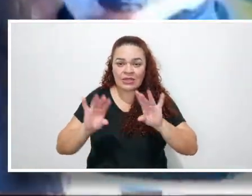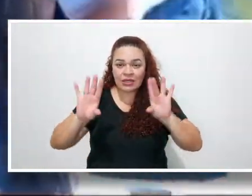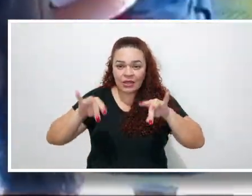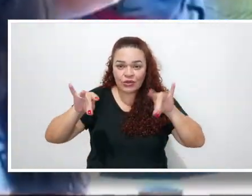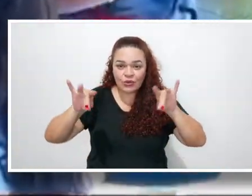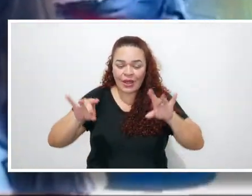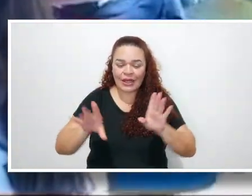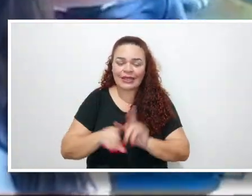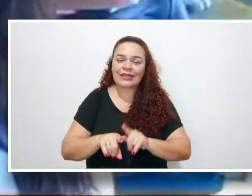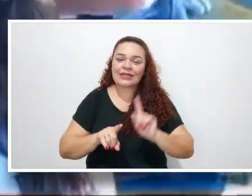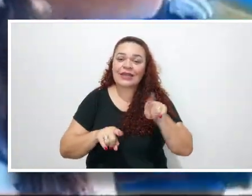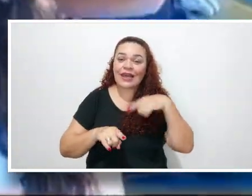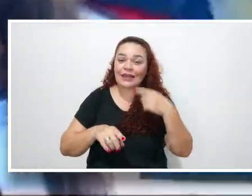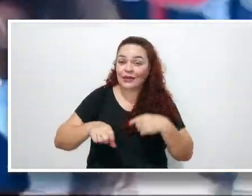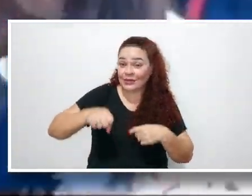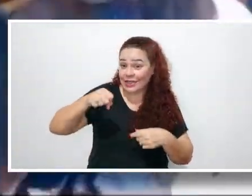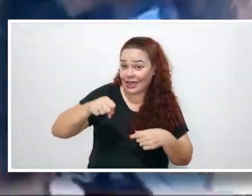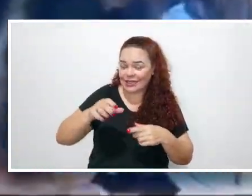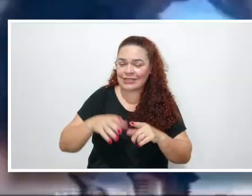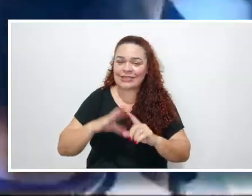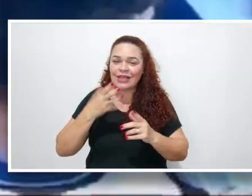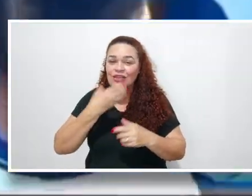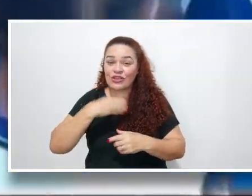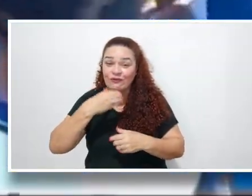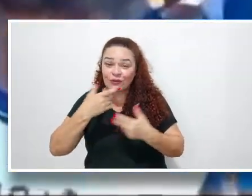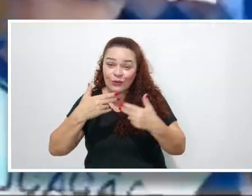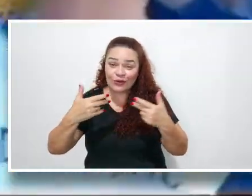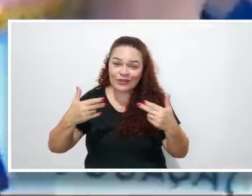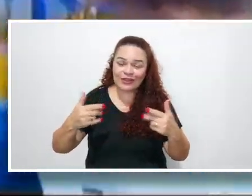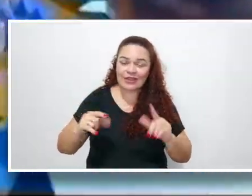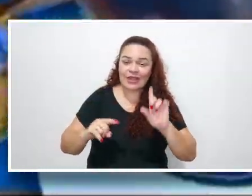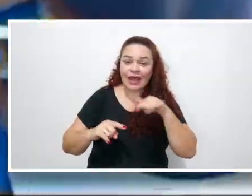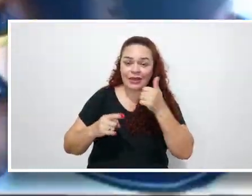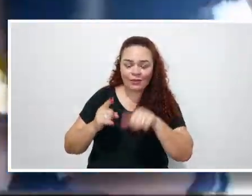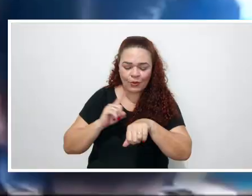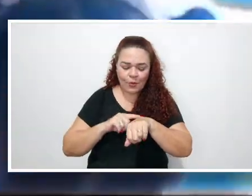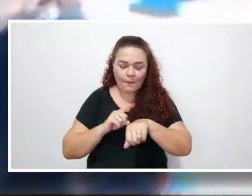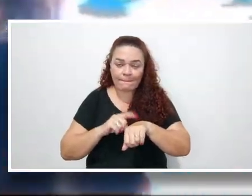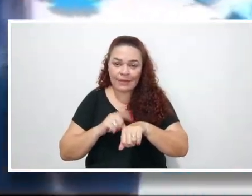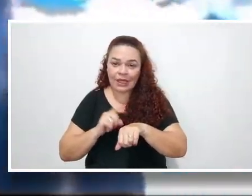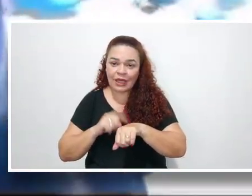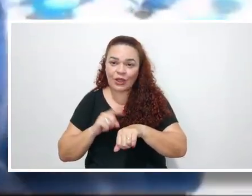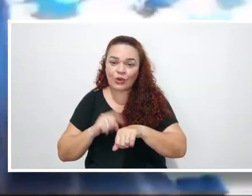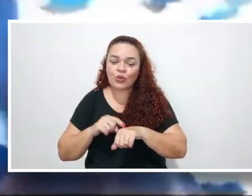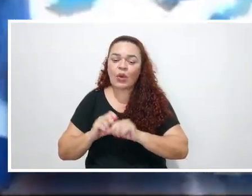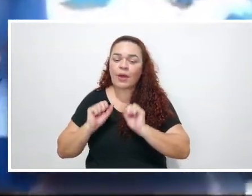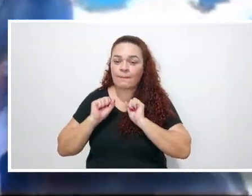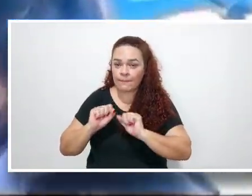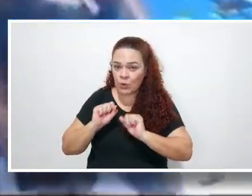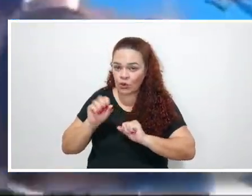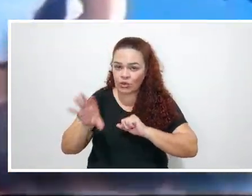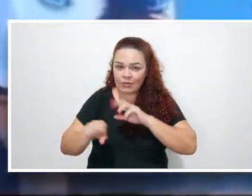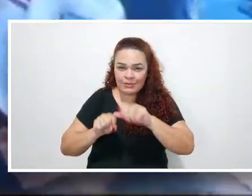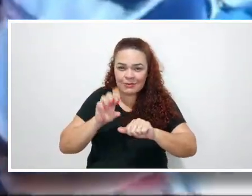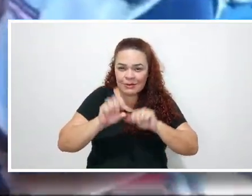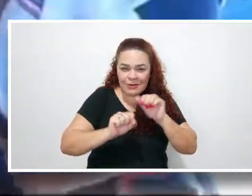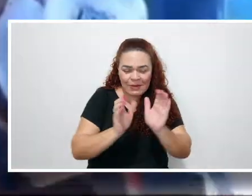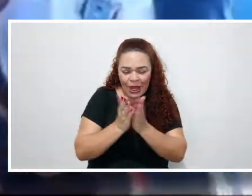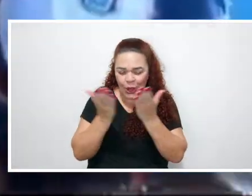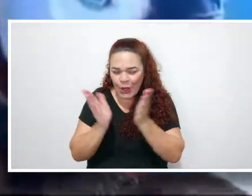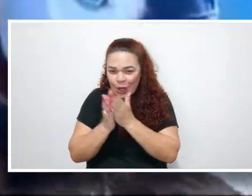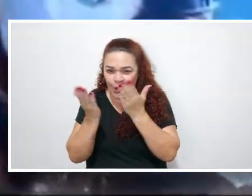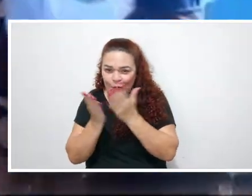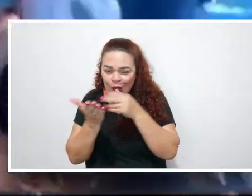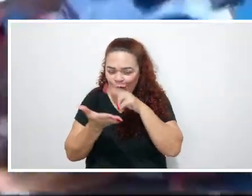de frutas. Depois do momento da interação da criança com o espaço, as crianças manusearam os livros e